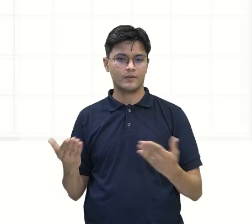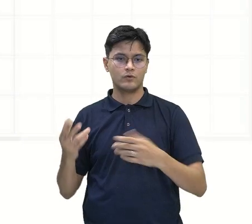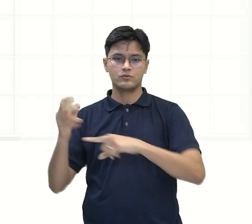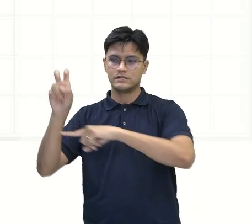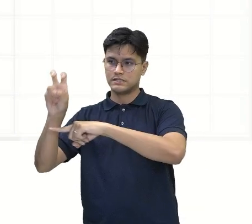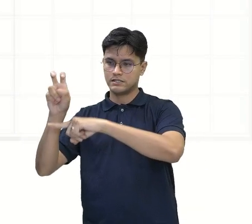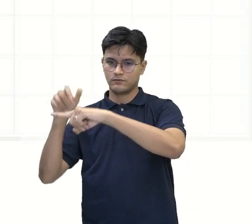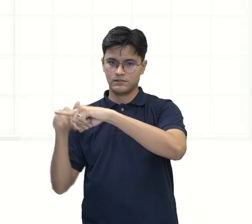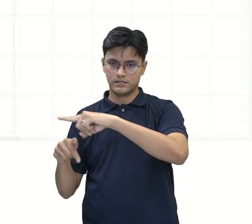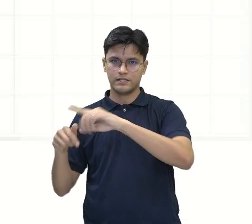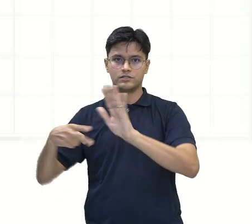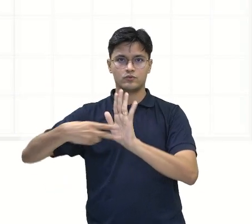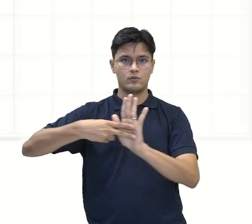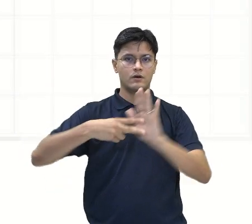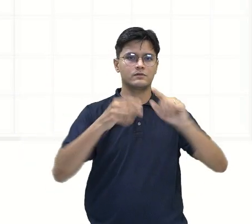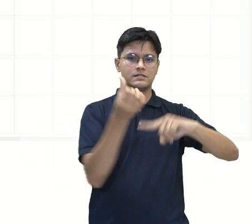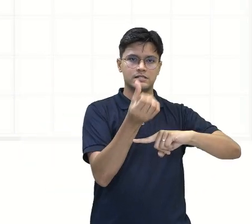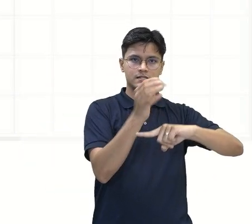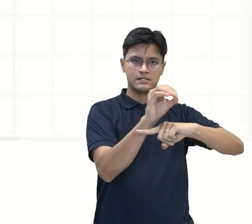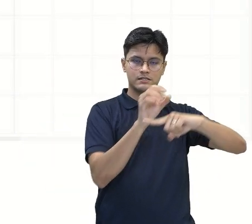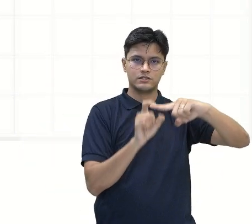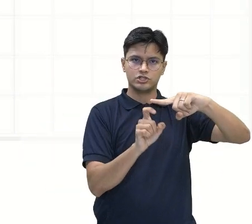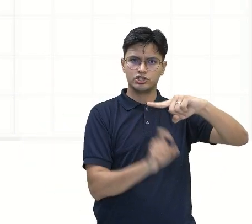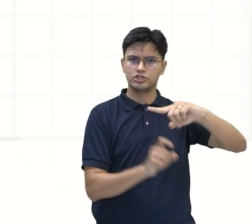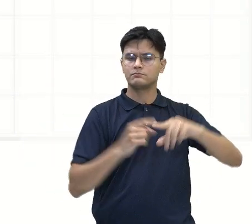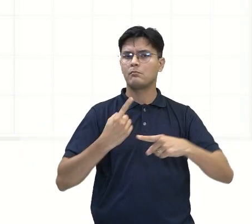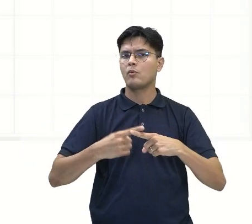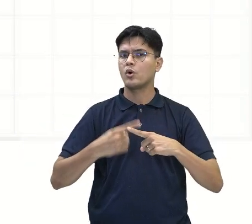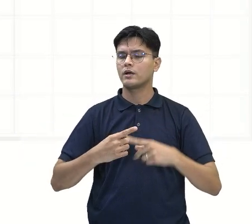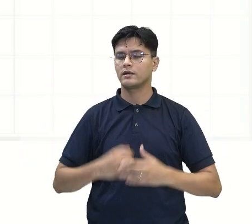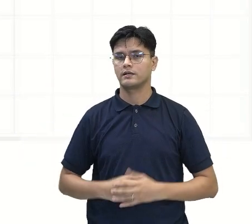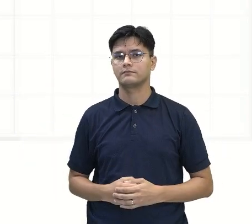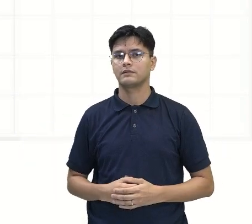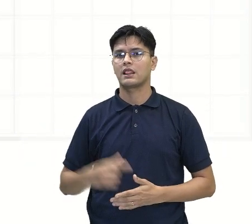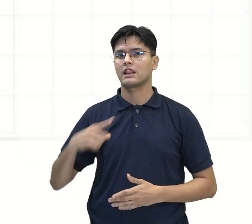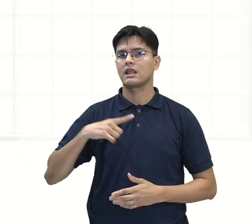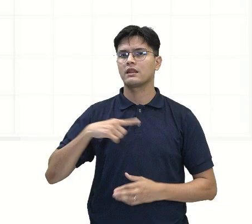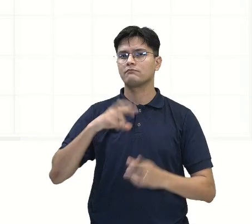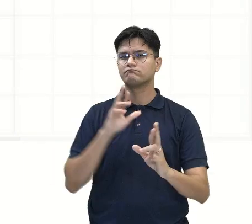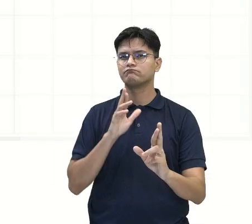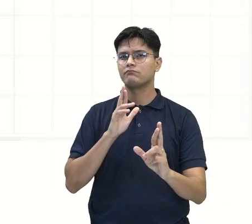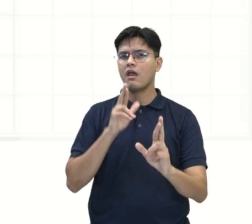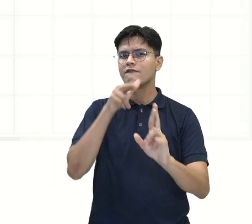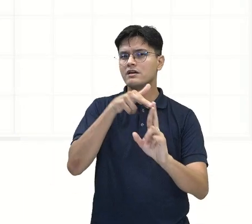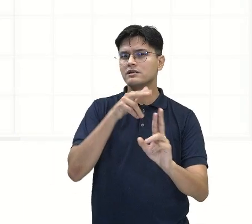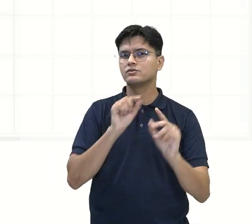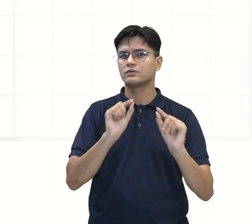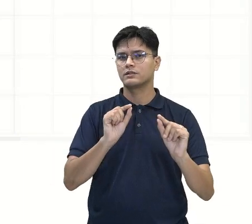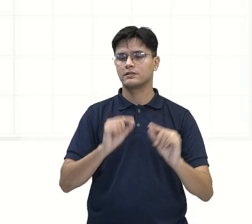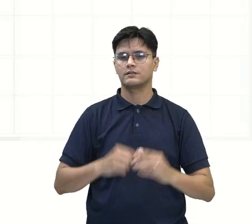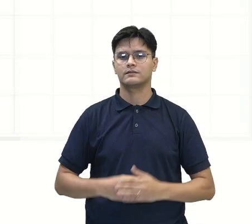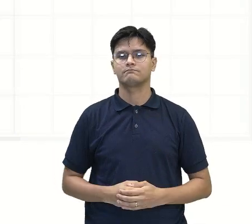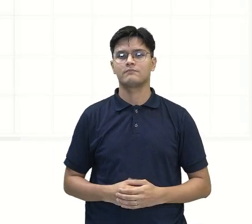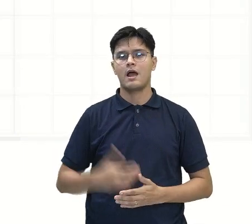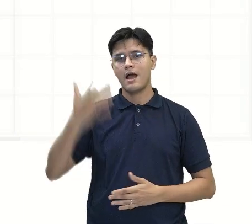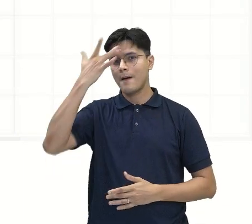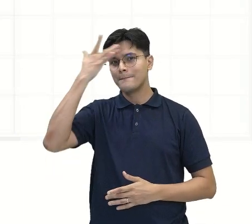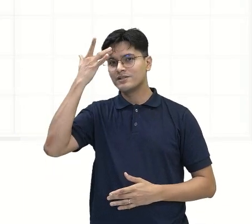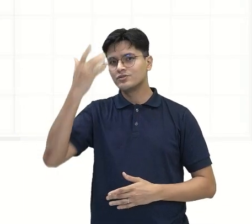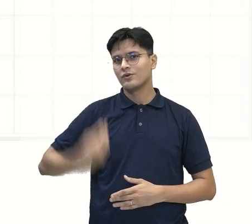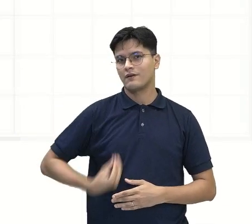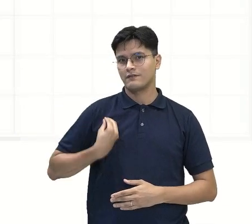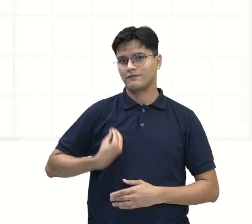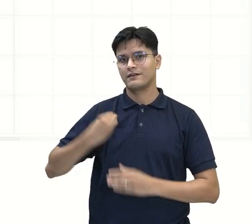x, por quê? Porque eu estou tomando como referência a pessoa que está na